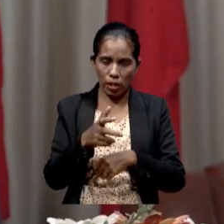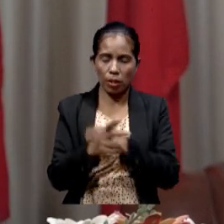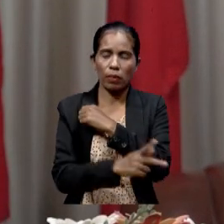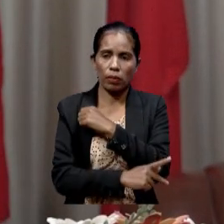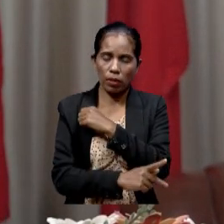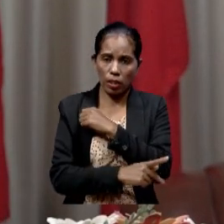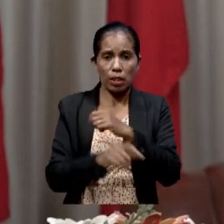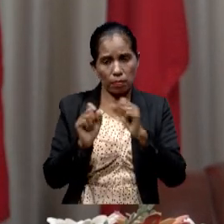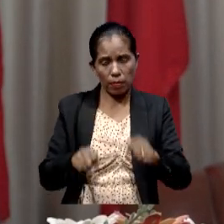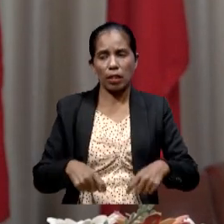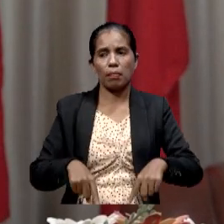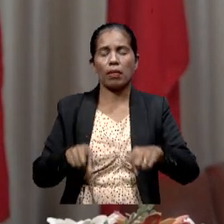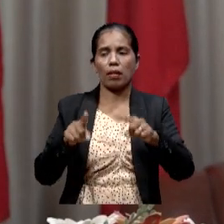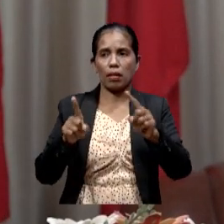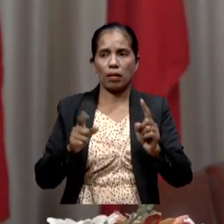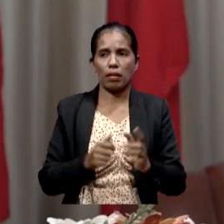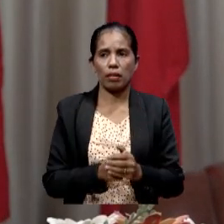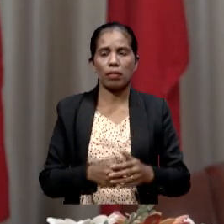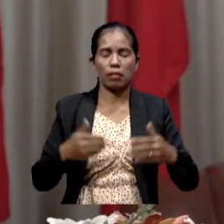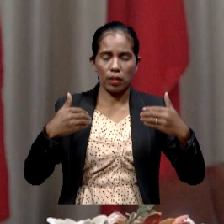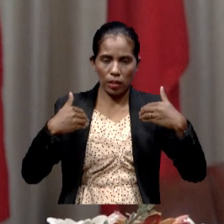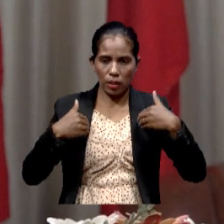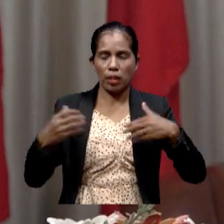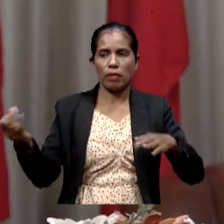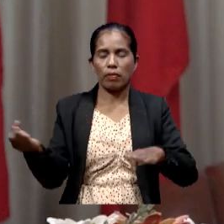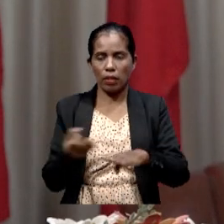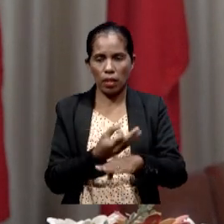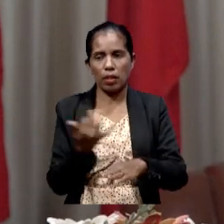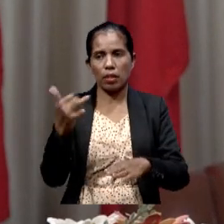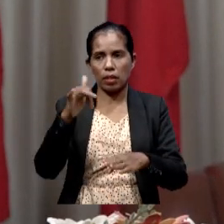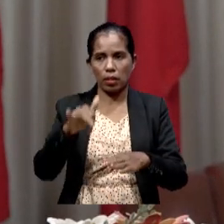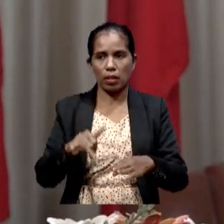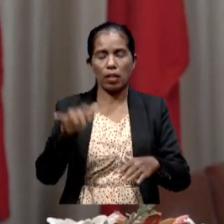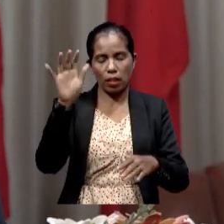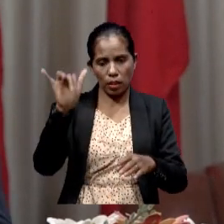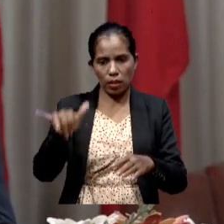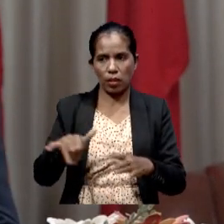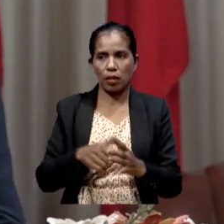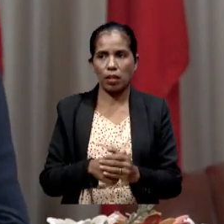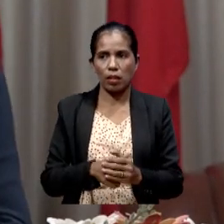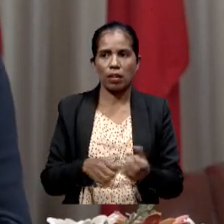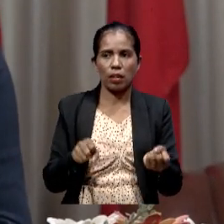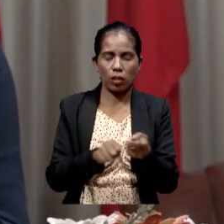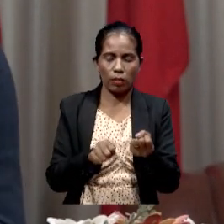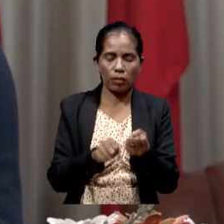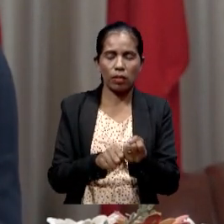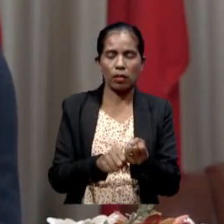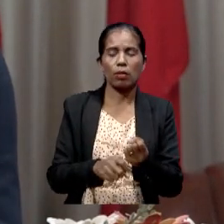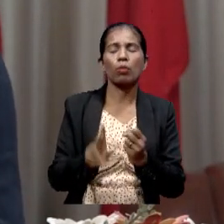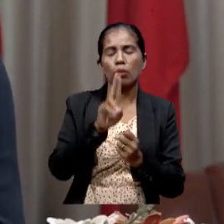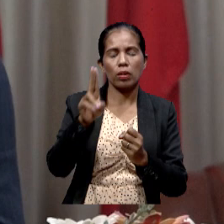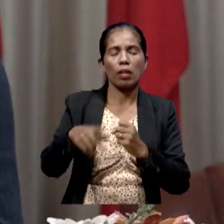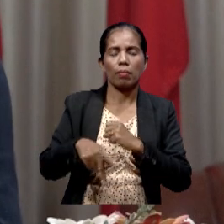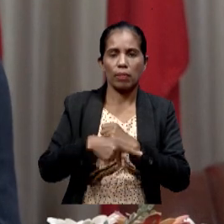imi garantido ona imi ia documentos sira essa se mi acar hela cleur ta sa passport português se mi acar